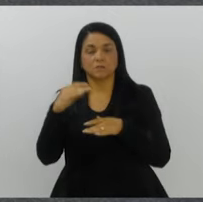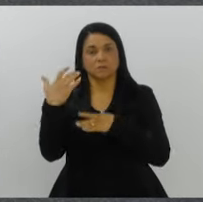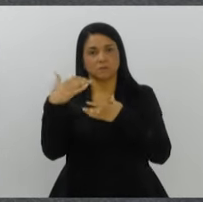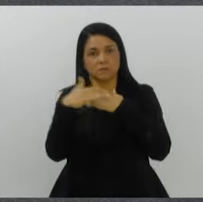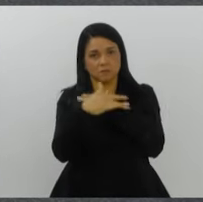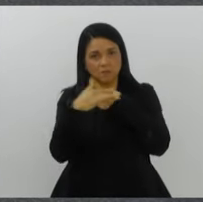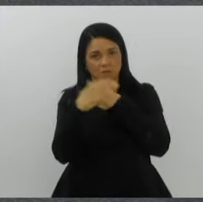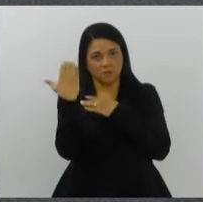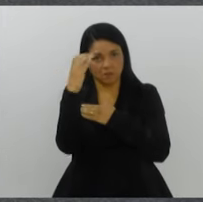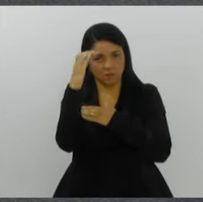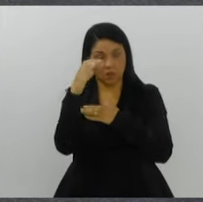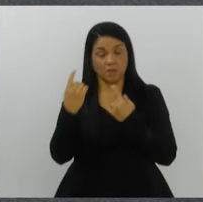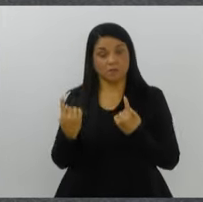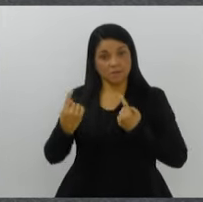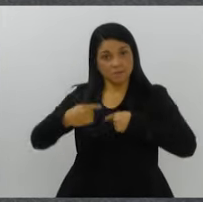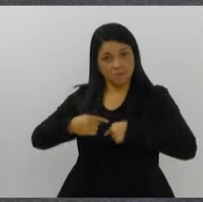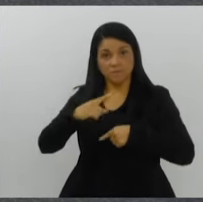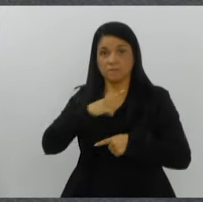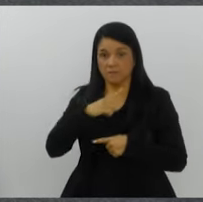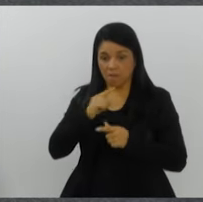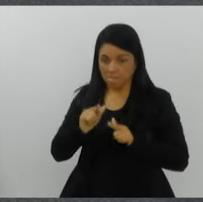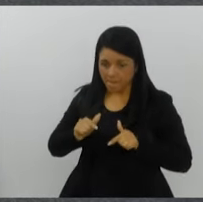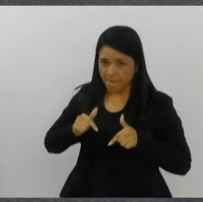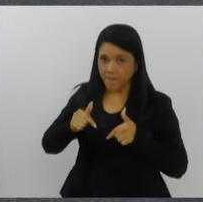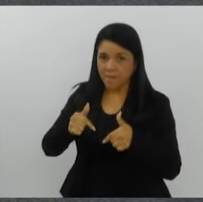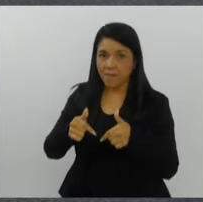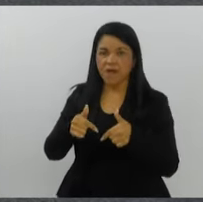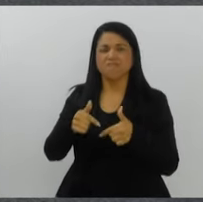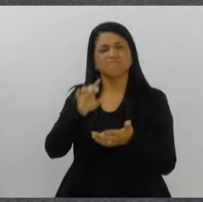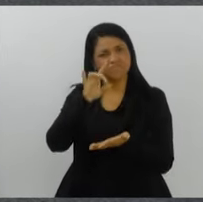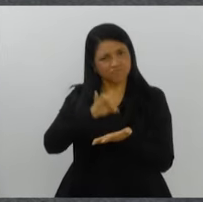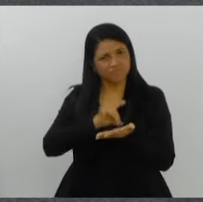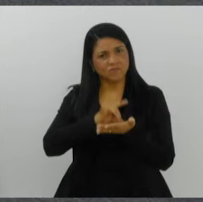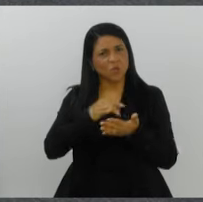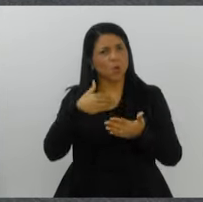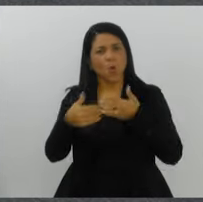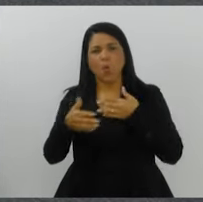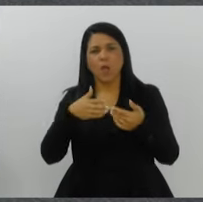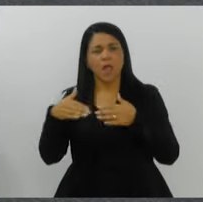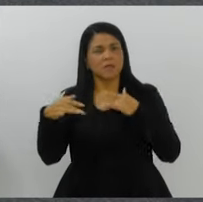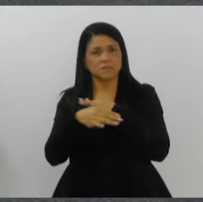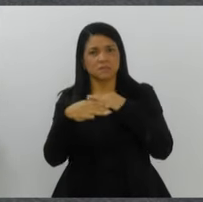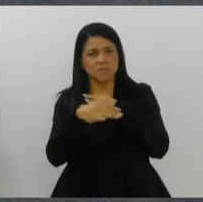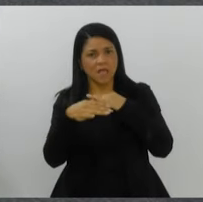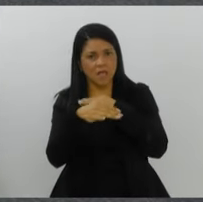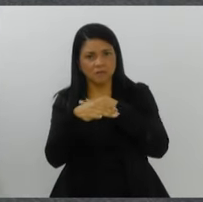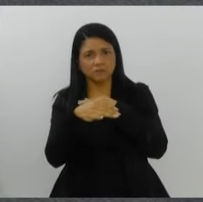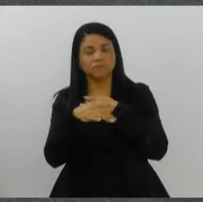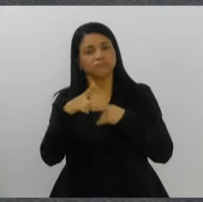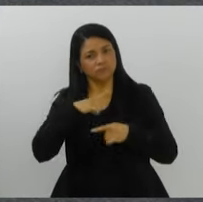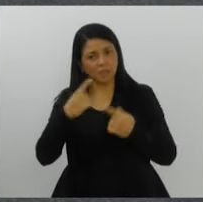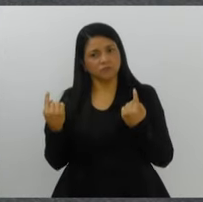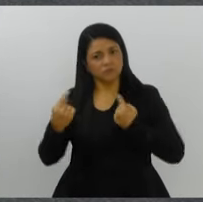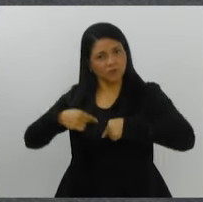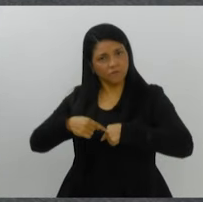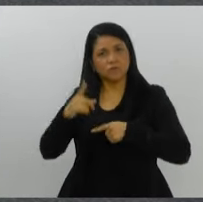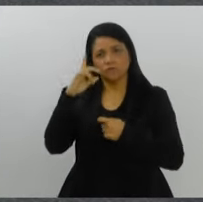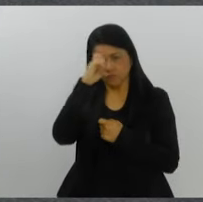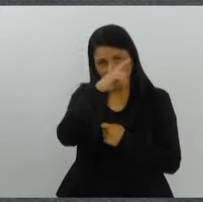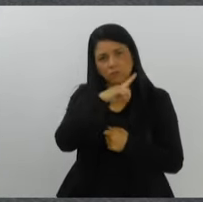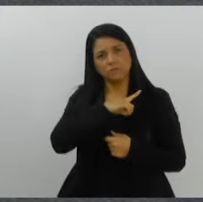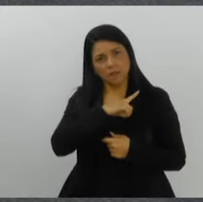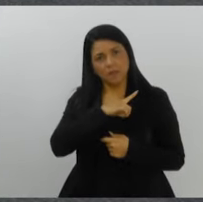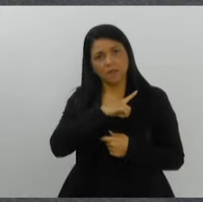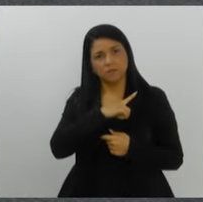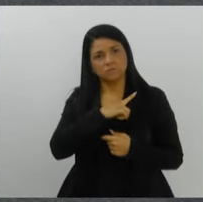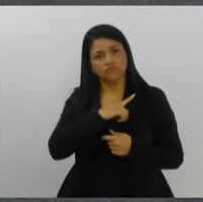enfrentando muitos desafios, porque é verdade, qualquer cidade da região metropolitana tem desafios e tem dificuldades. E